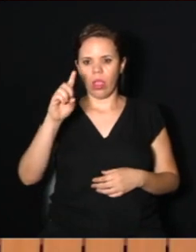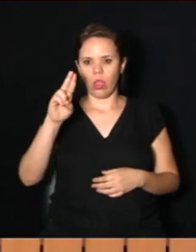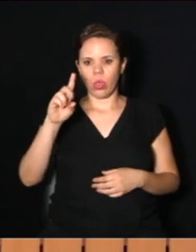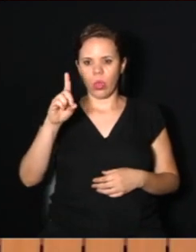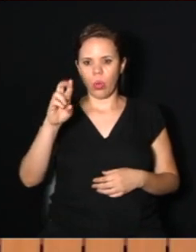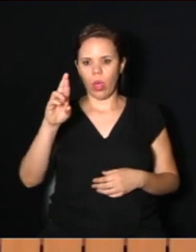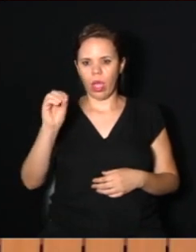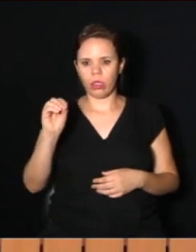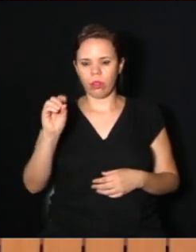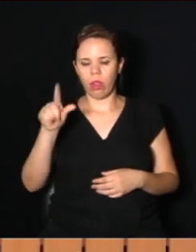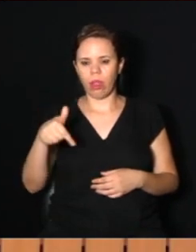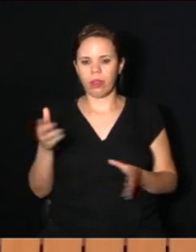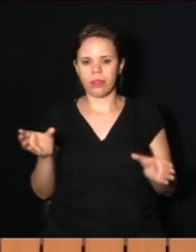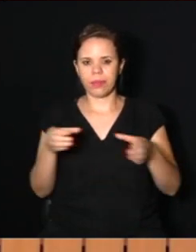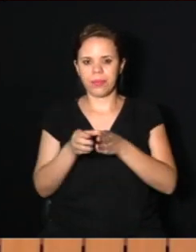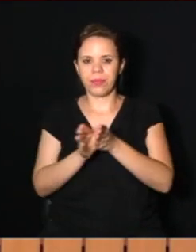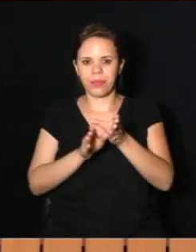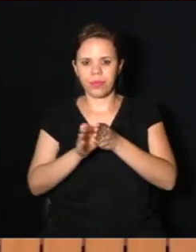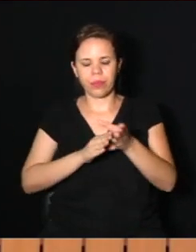é conselheiro,